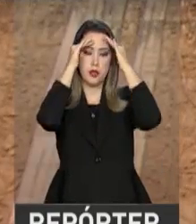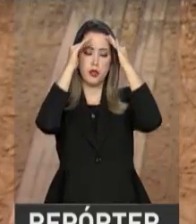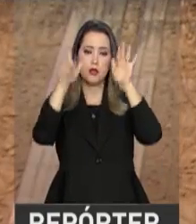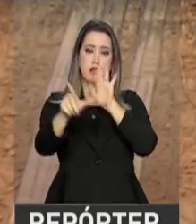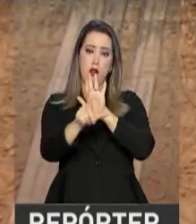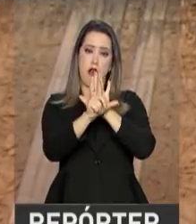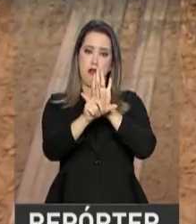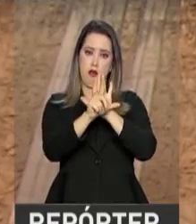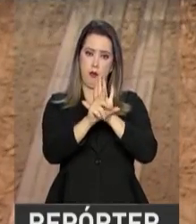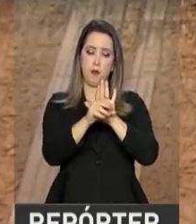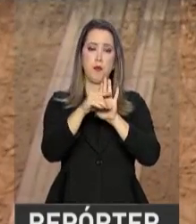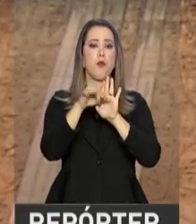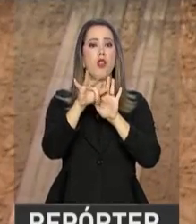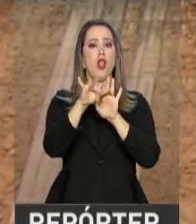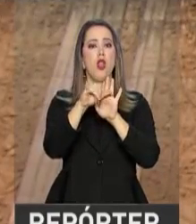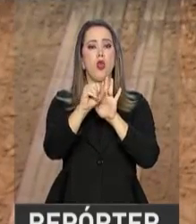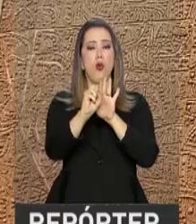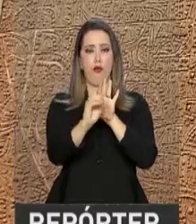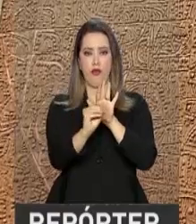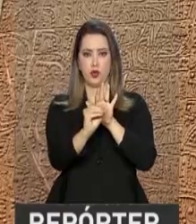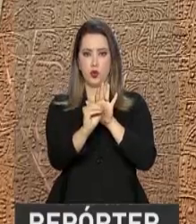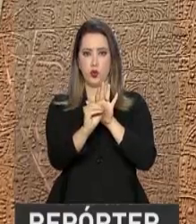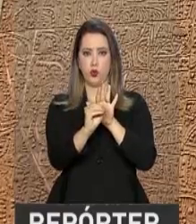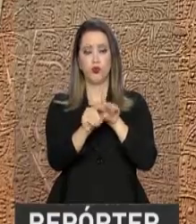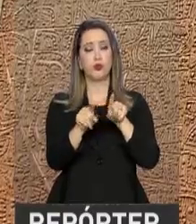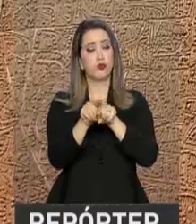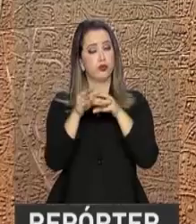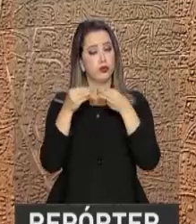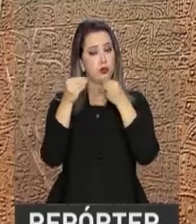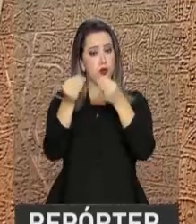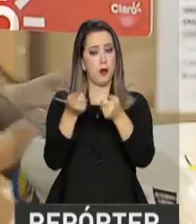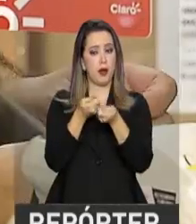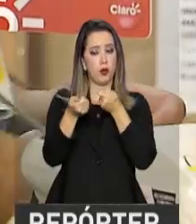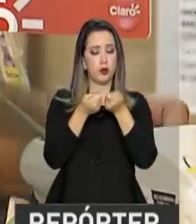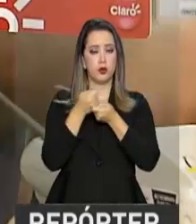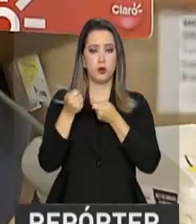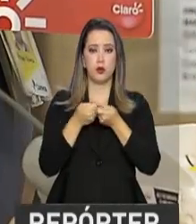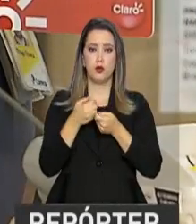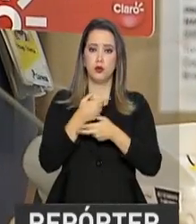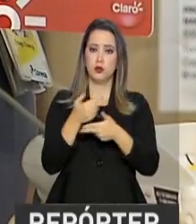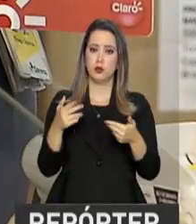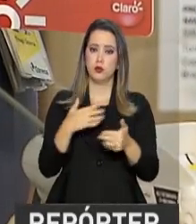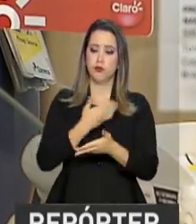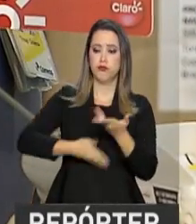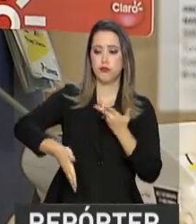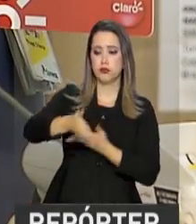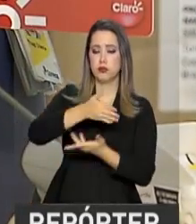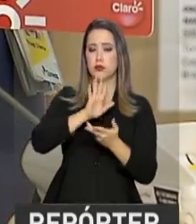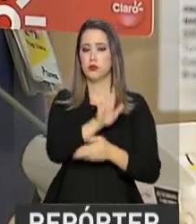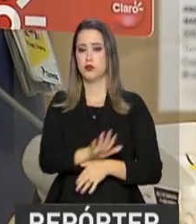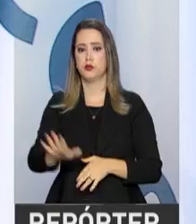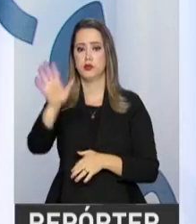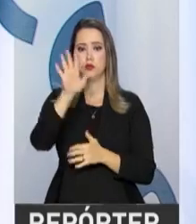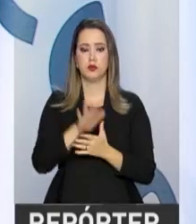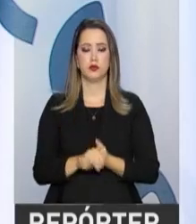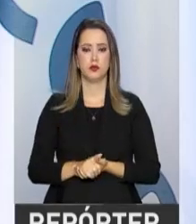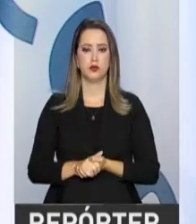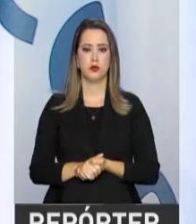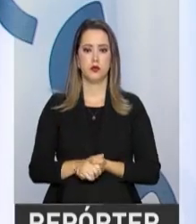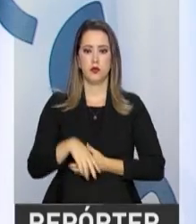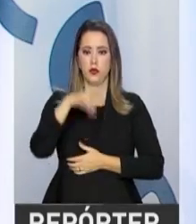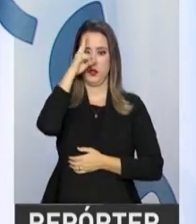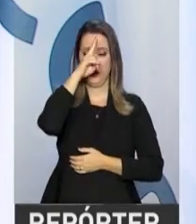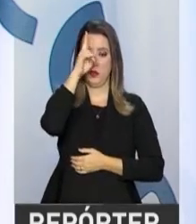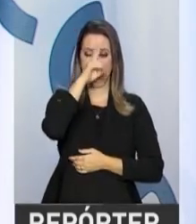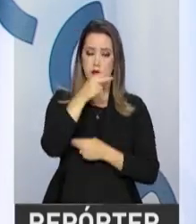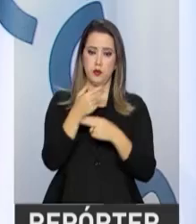exigência dos fiscos estaduais e deve dar maior controle sobre o que circula pelo país lembrando